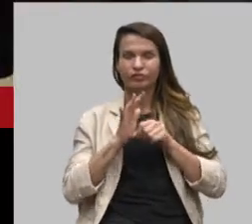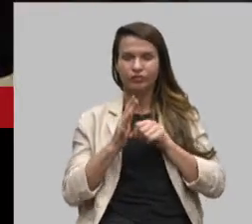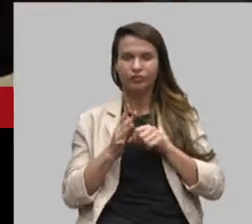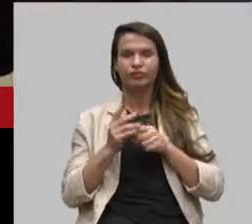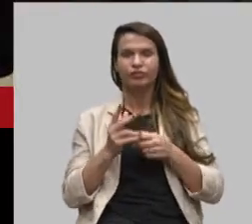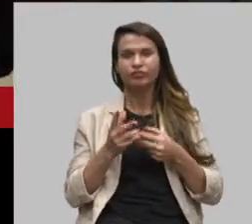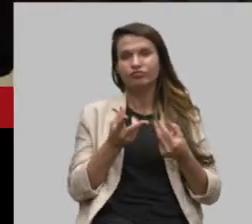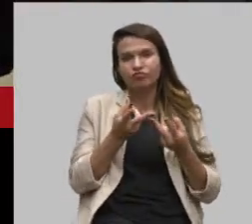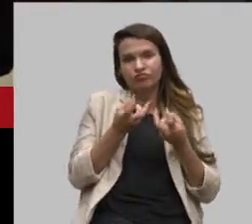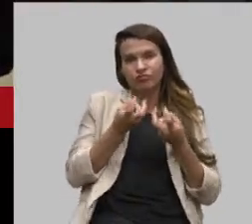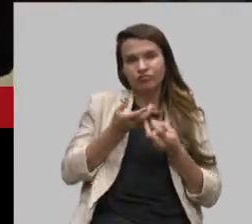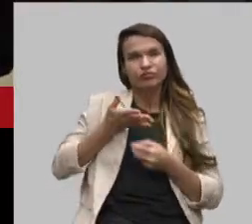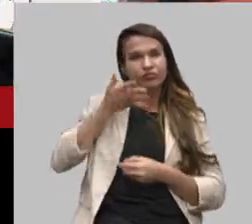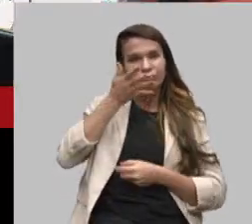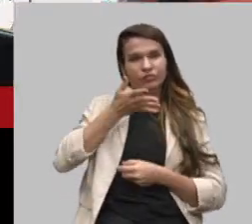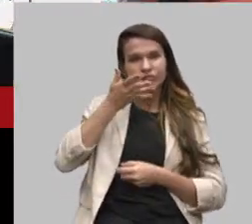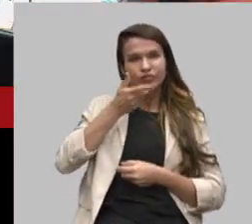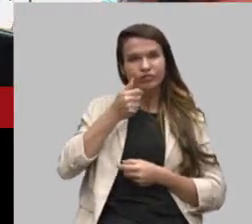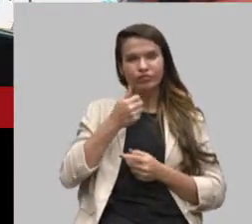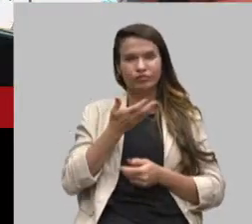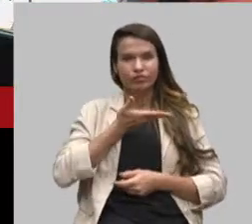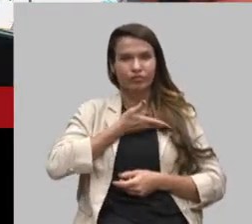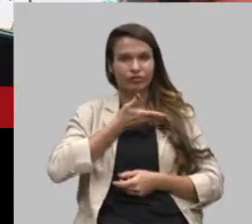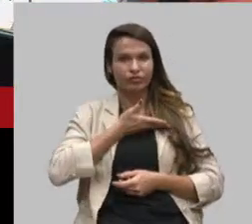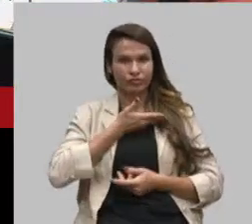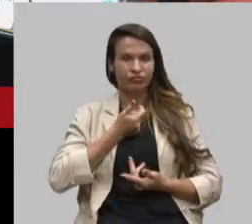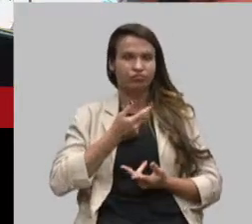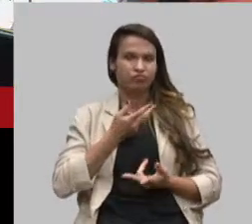arum uma